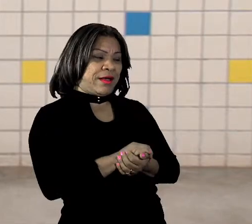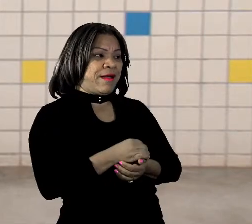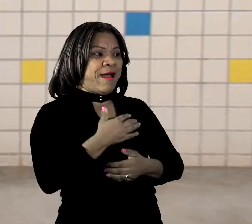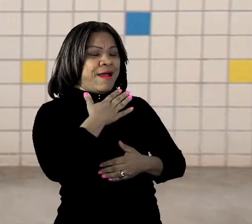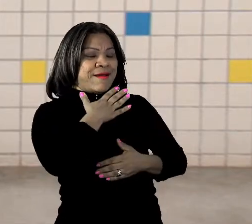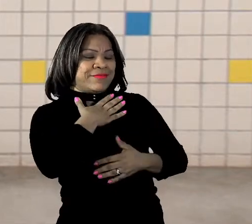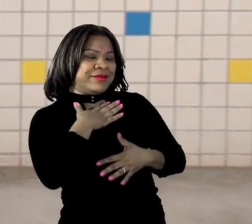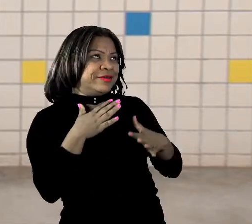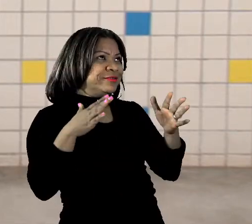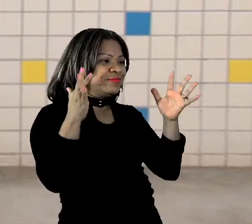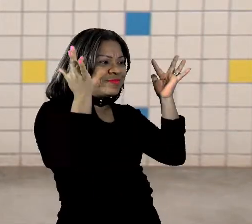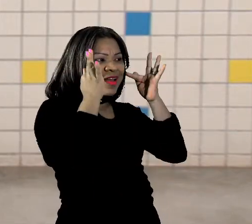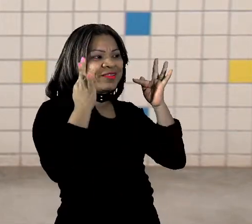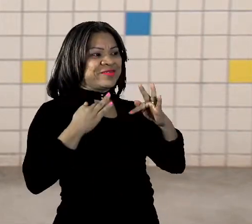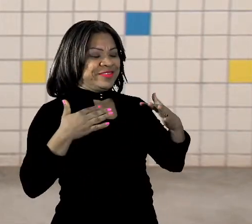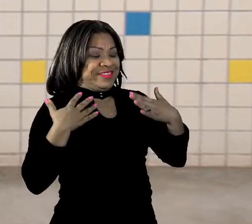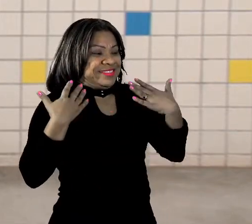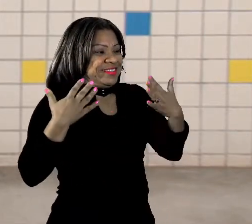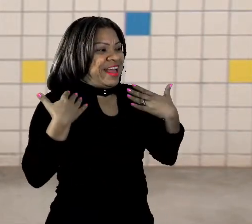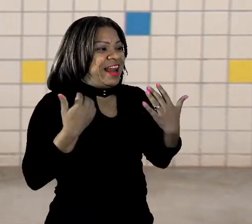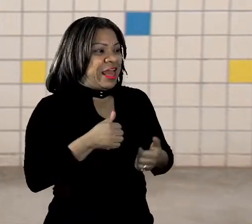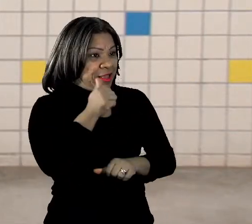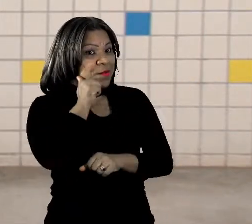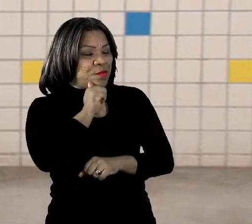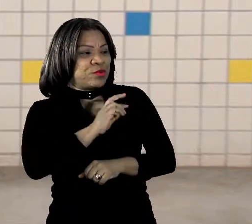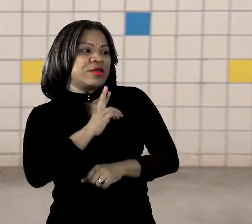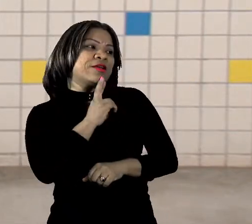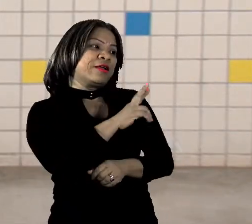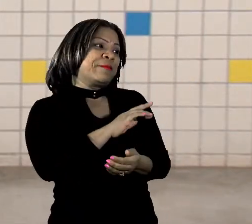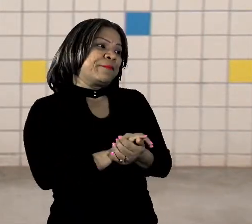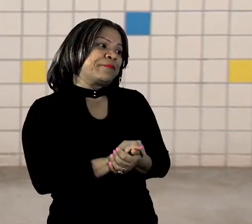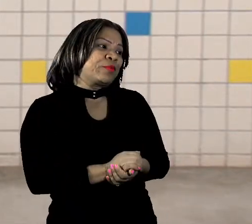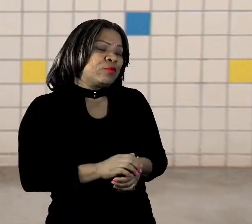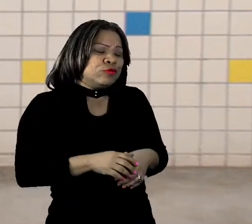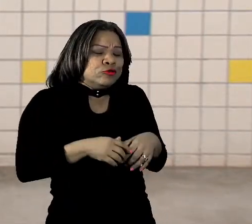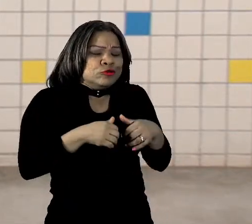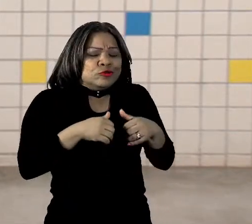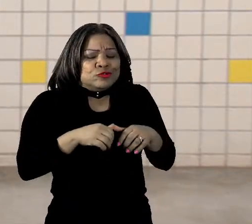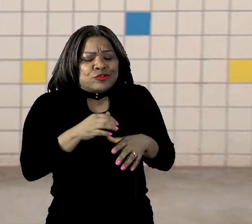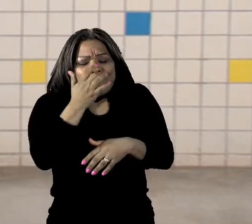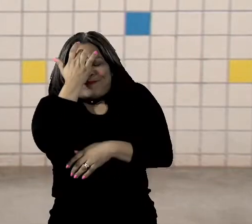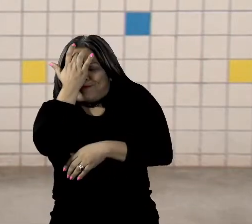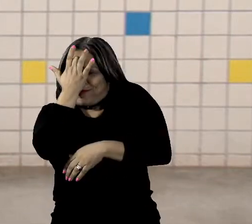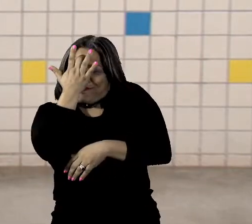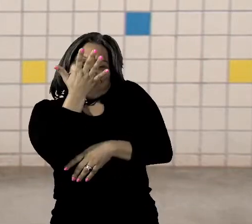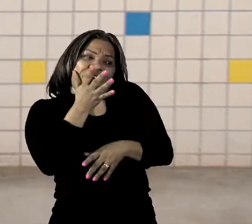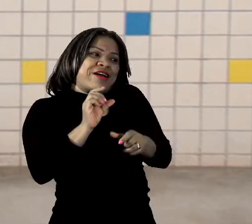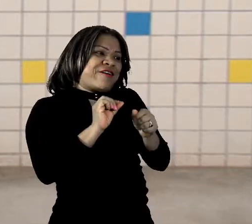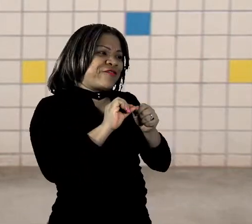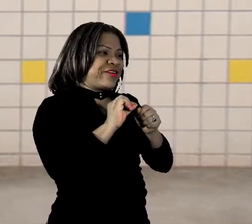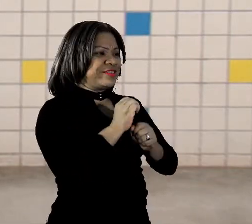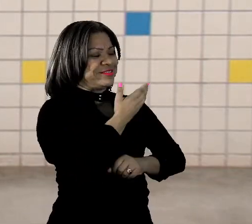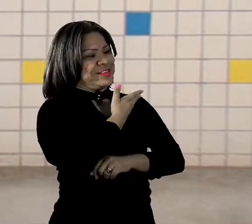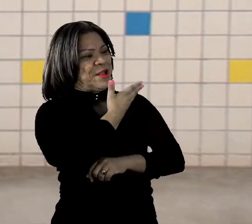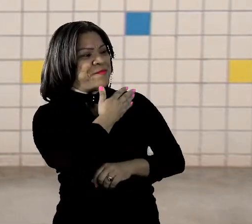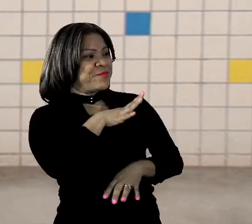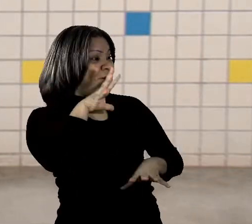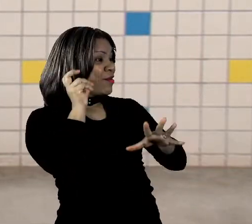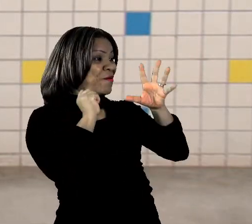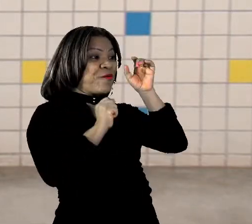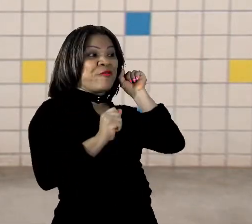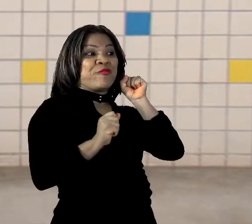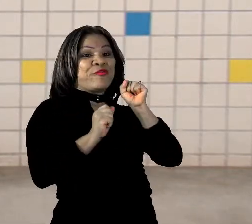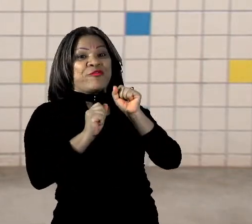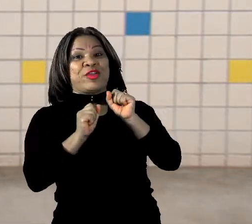e alegre. E a Sandra responde: e fica muito mais fácil fazer amigos quando ouvimos música junto com